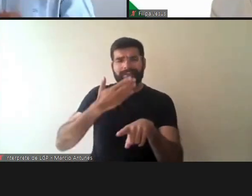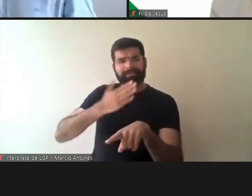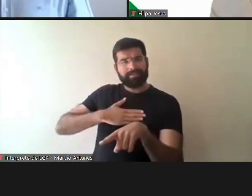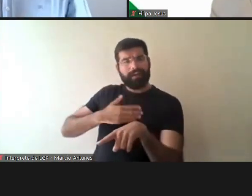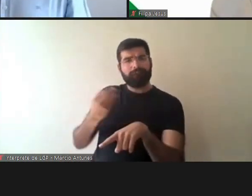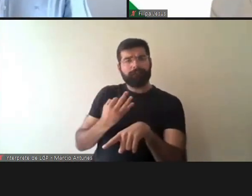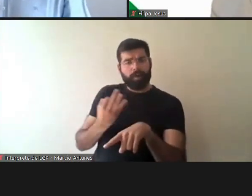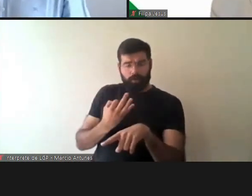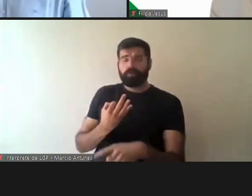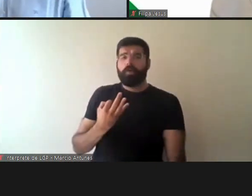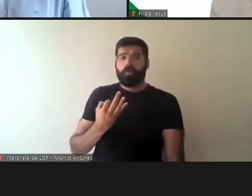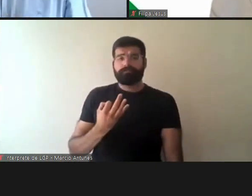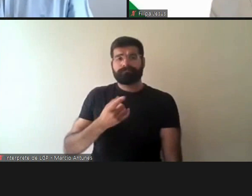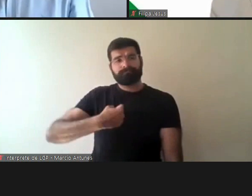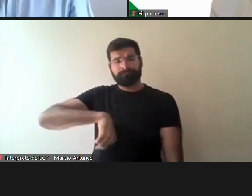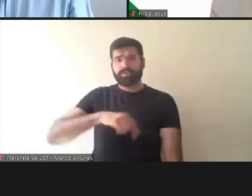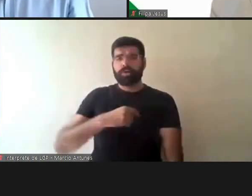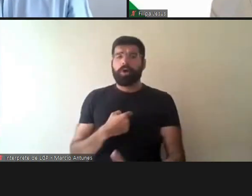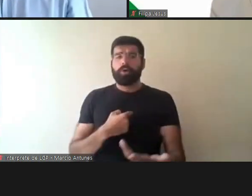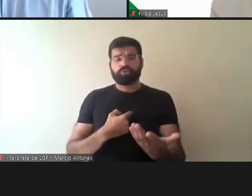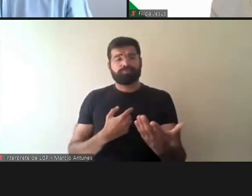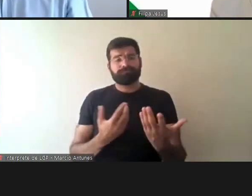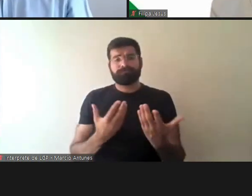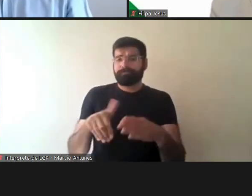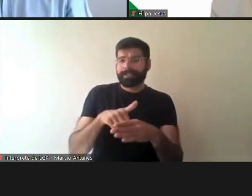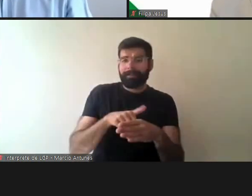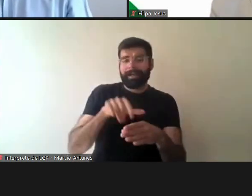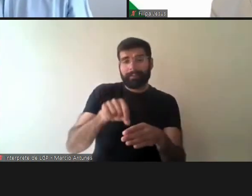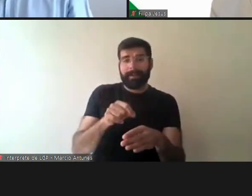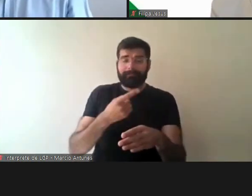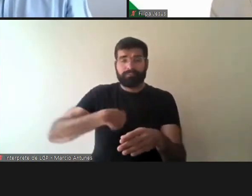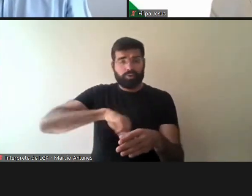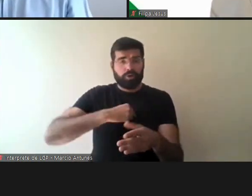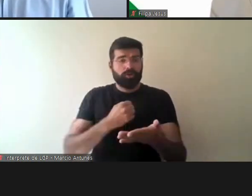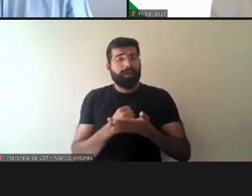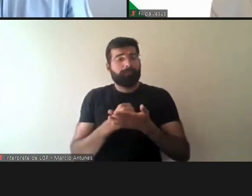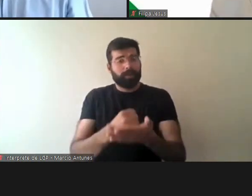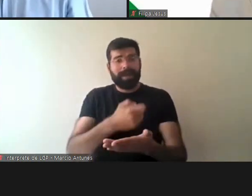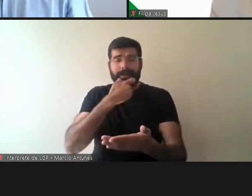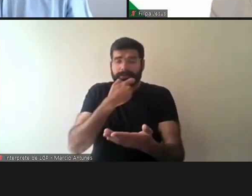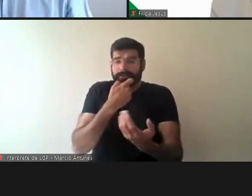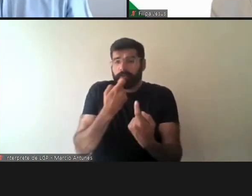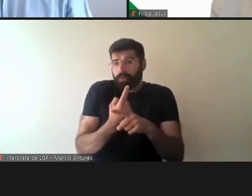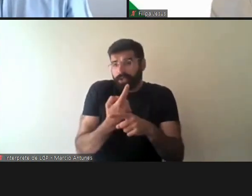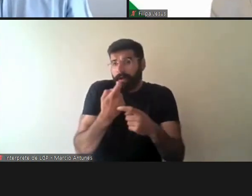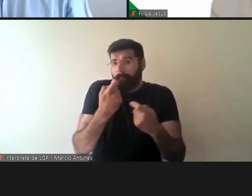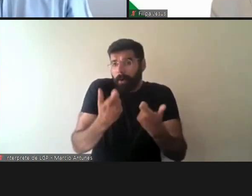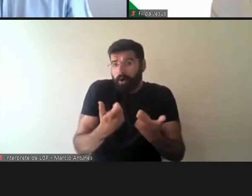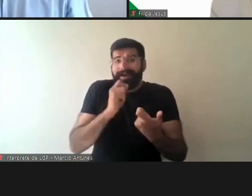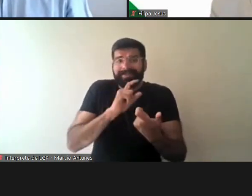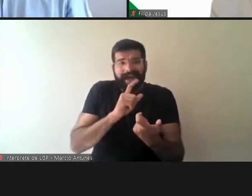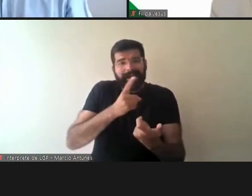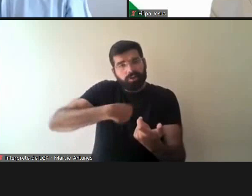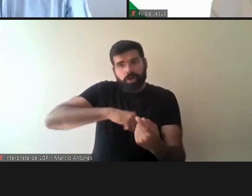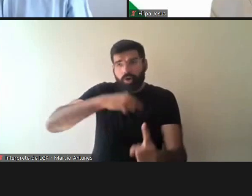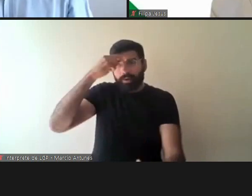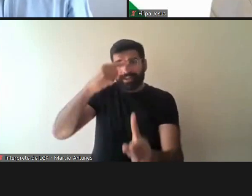isso, aderir e dar o nosso contributo, por mais modesto que seja, no cumprimento desse grande